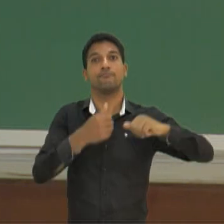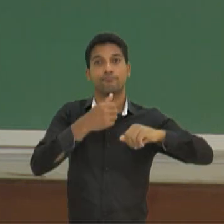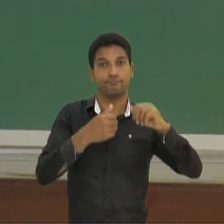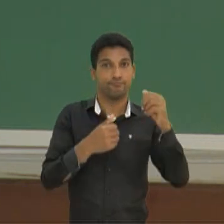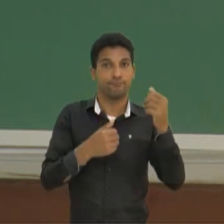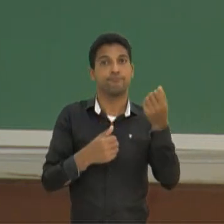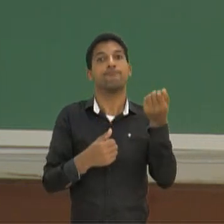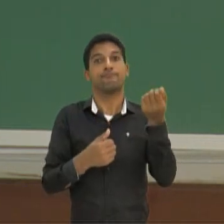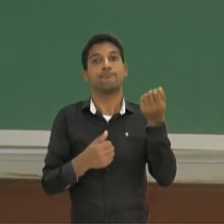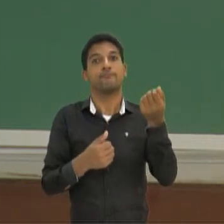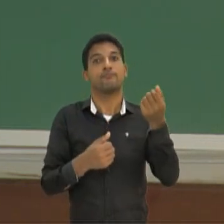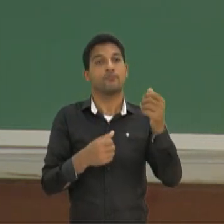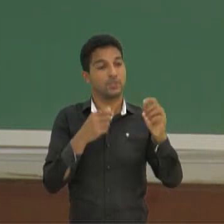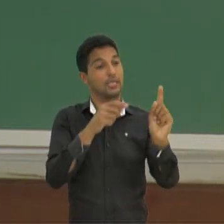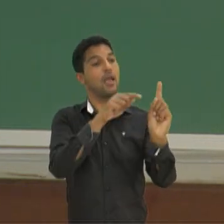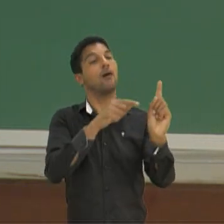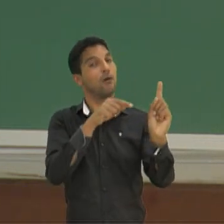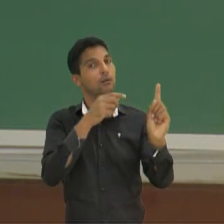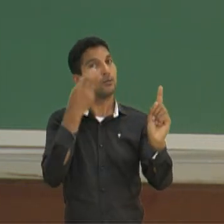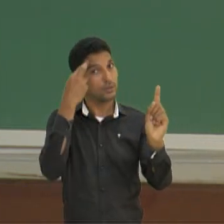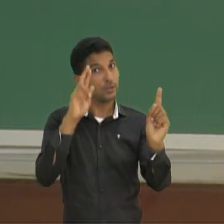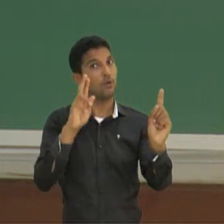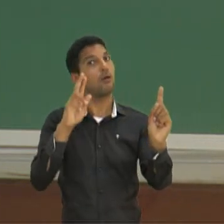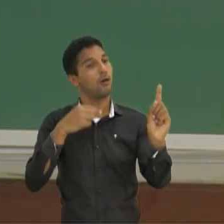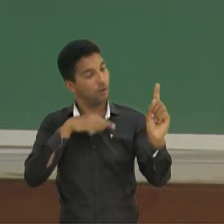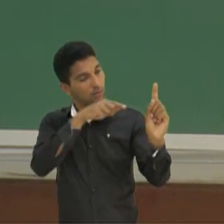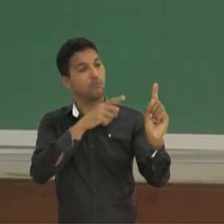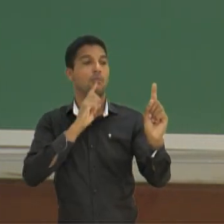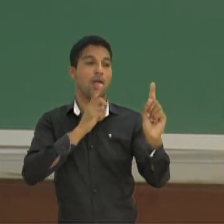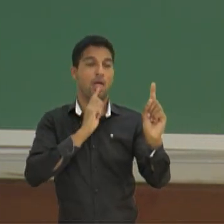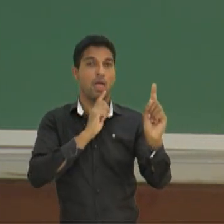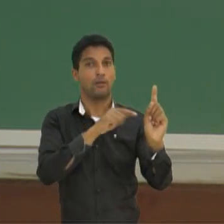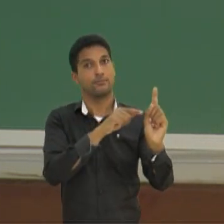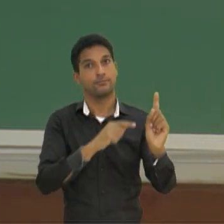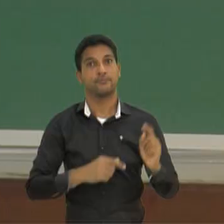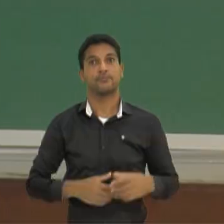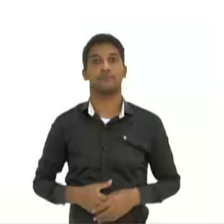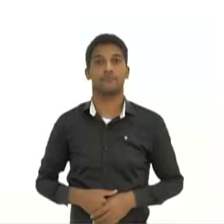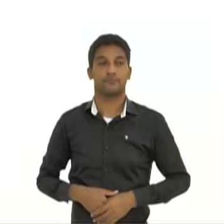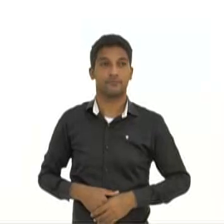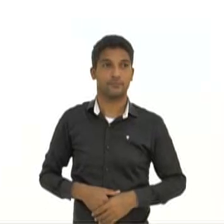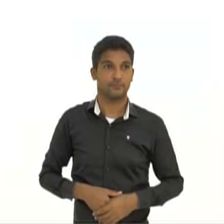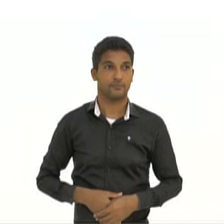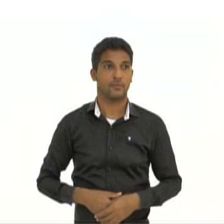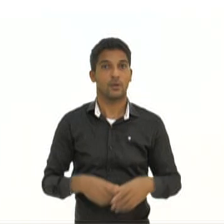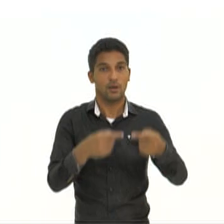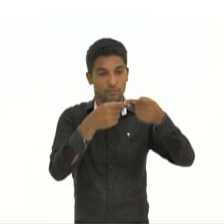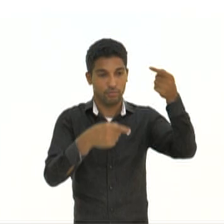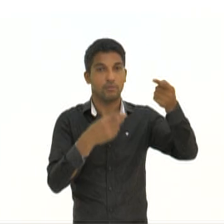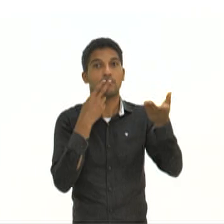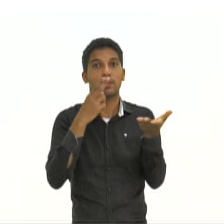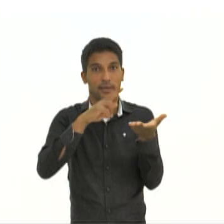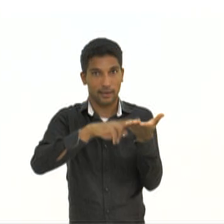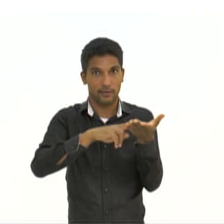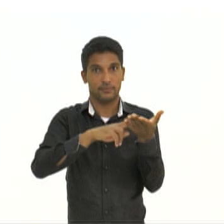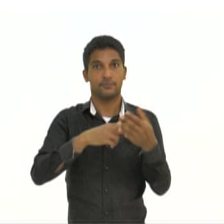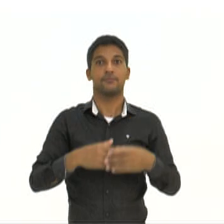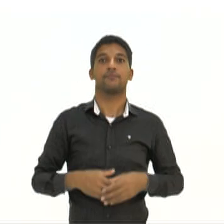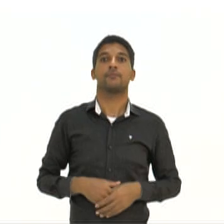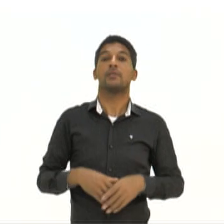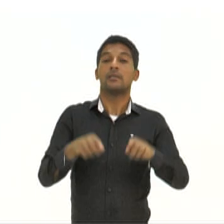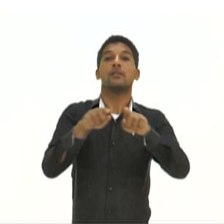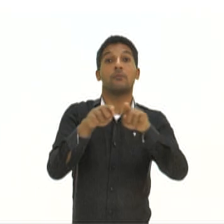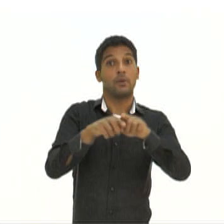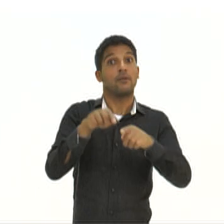para prestar atenção na minha reclamação. E ali, eu primeiro tenho também que me apresentar para essa pessoa, né? Se eu vou fazer uma carta